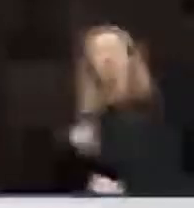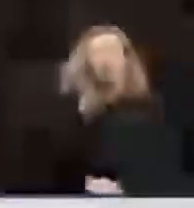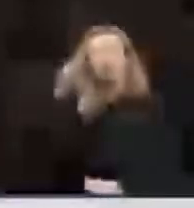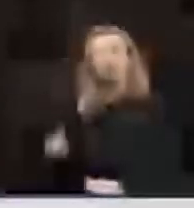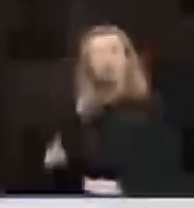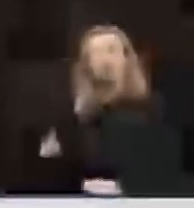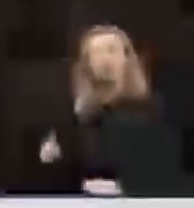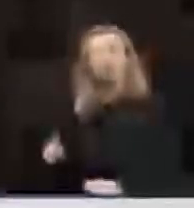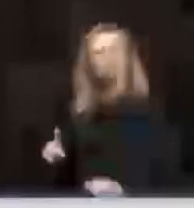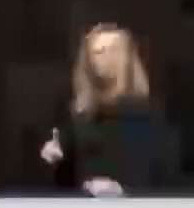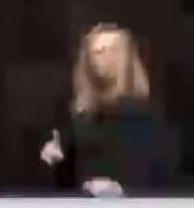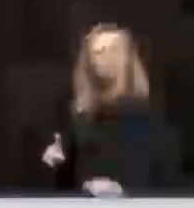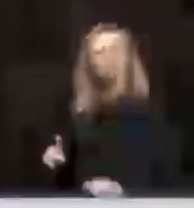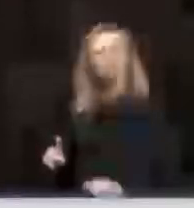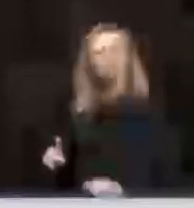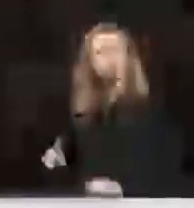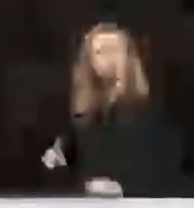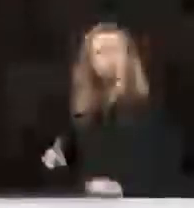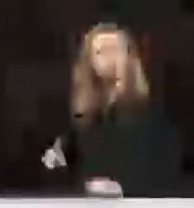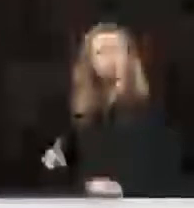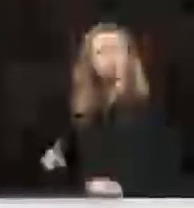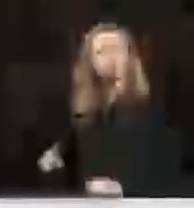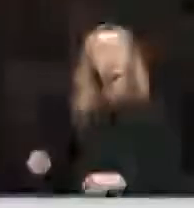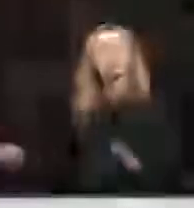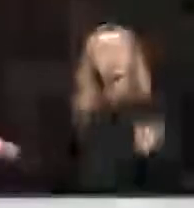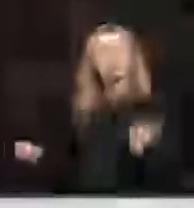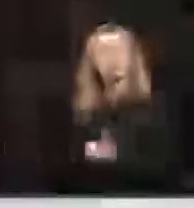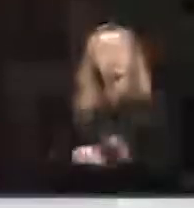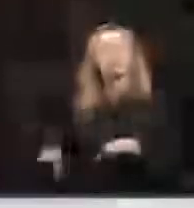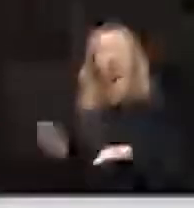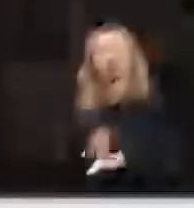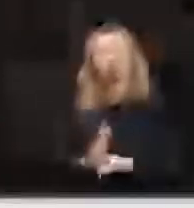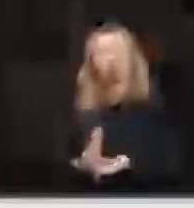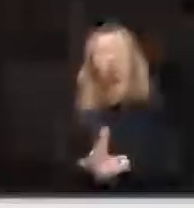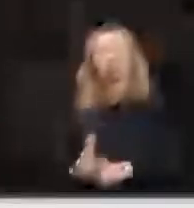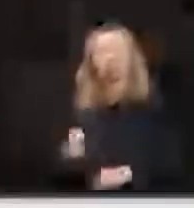direitos consagrados também na Constituição.